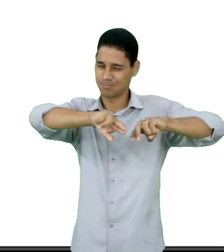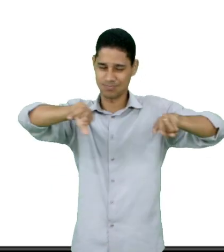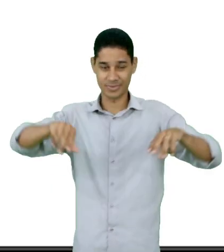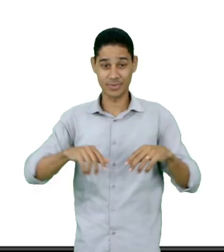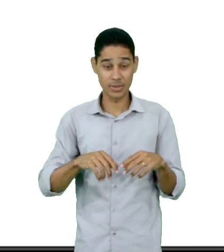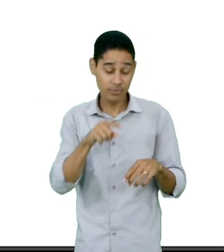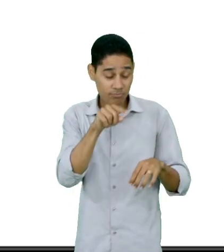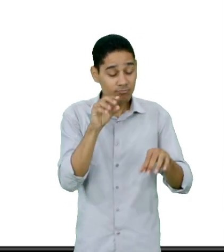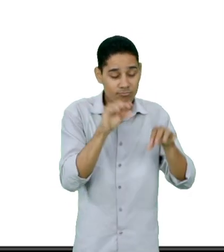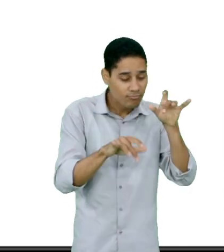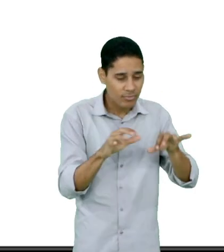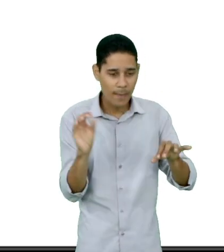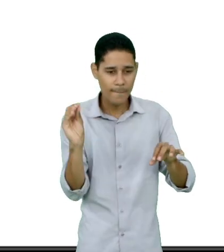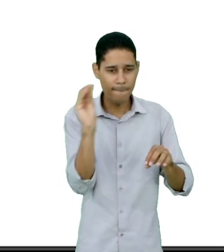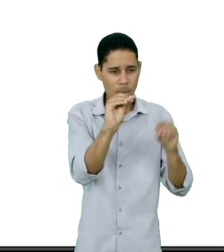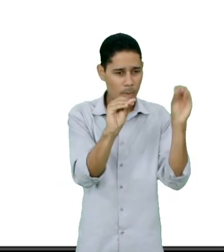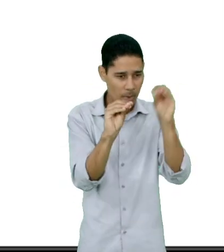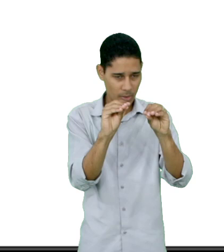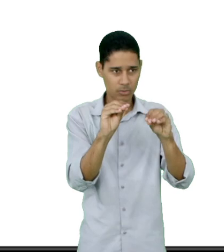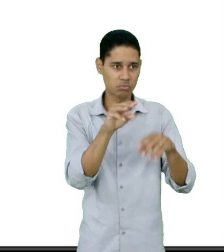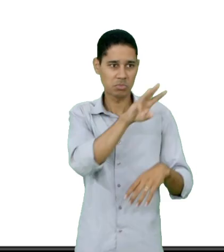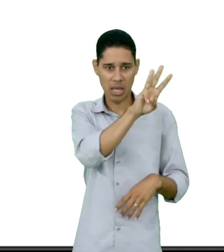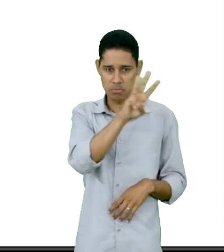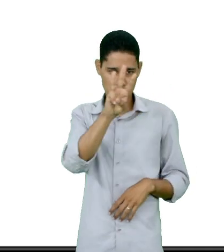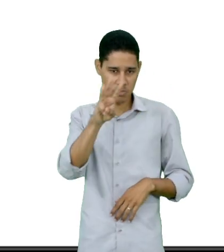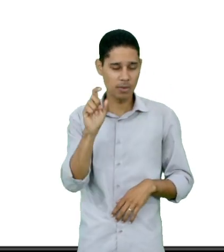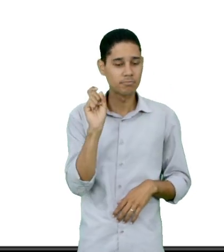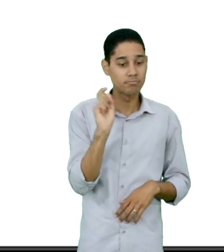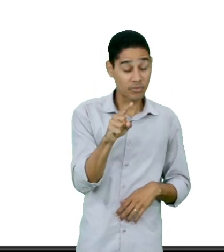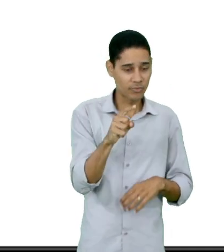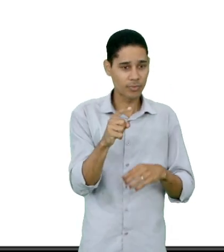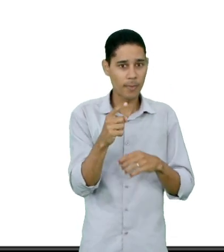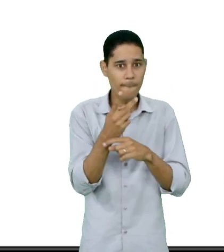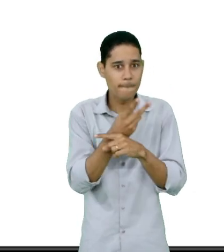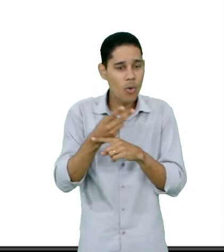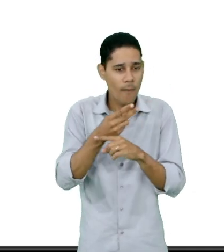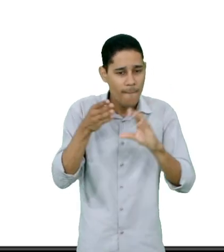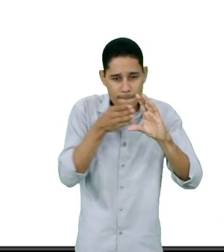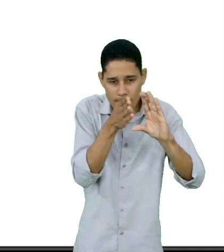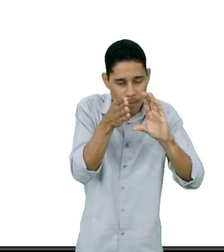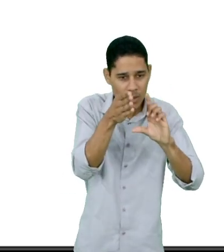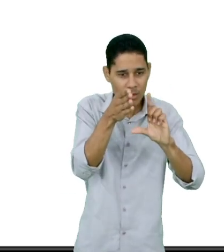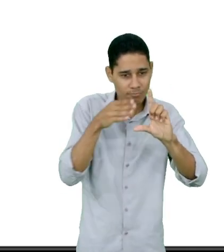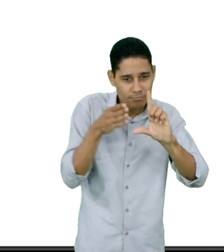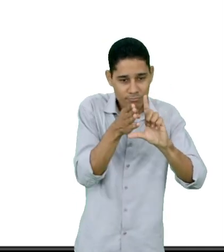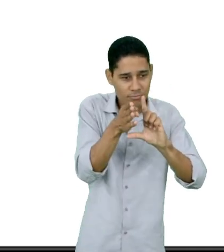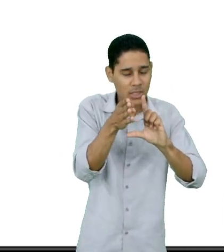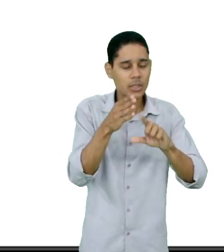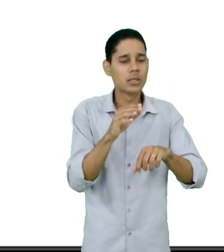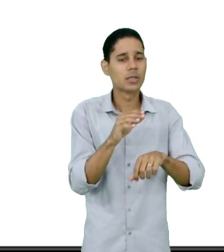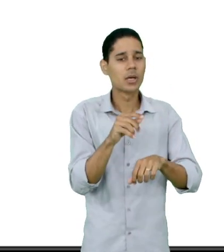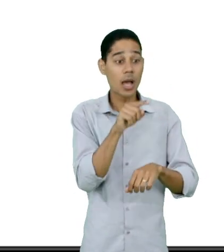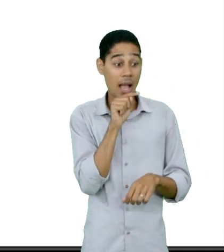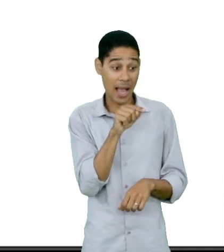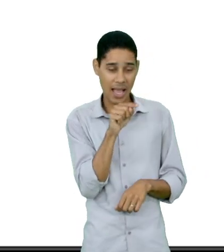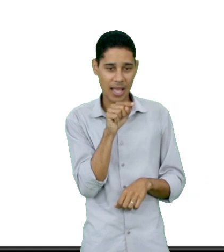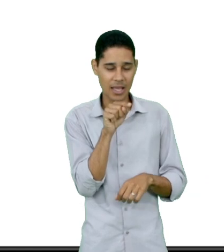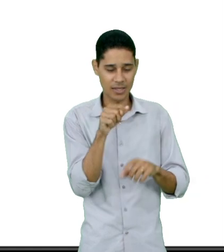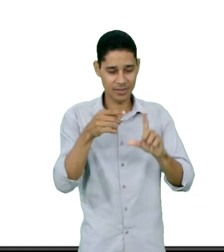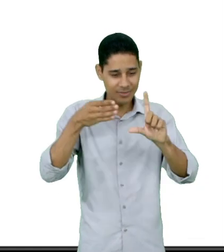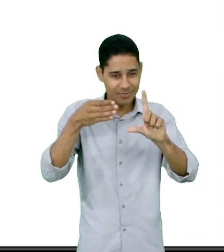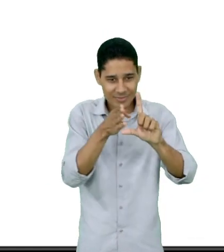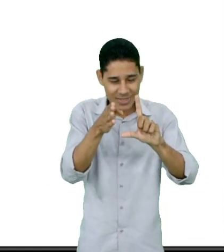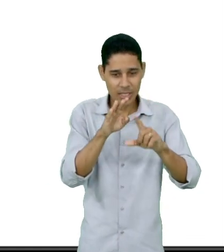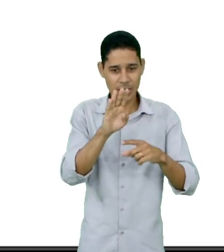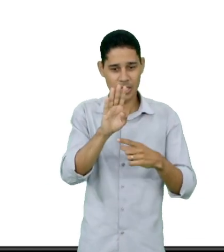endereço e clica em navegar, né, dá um enter, por exemplo, esse browser ele vai fazer uma solicitação